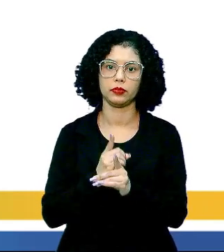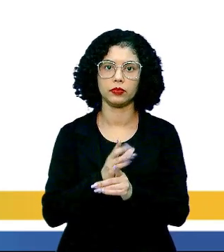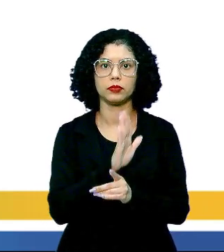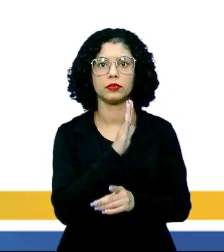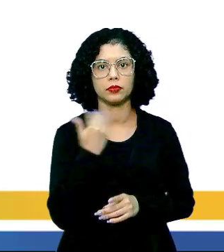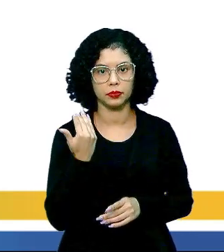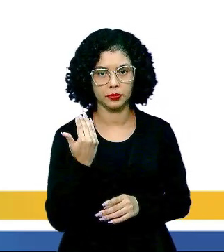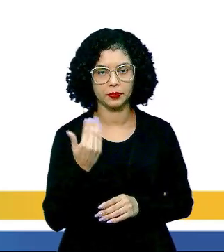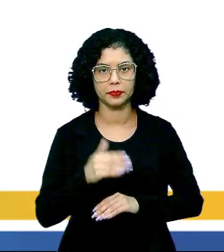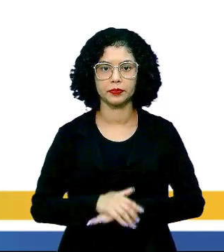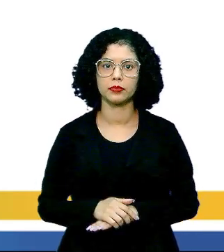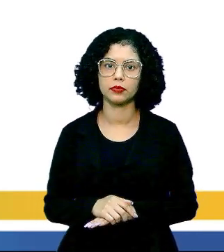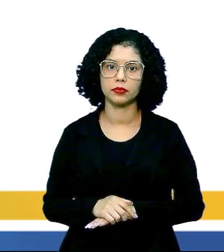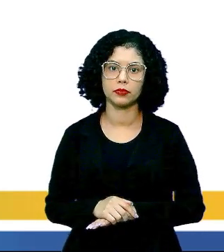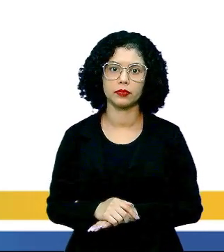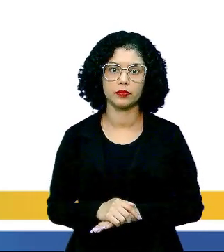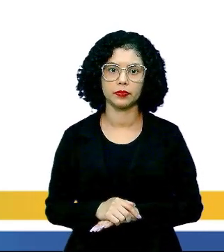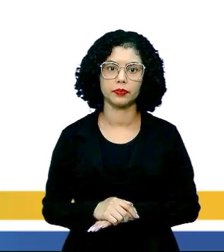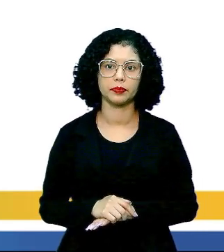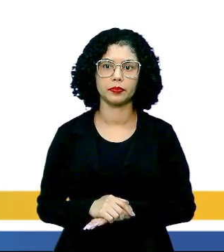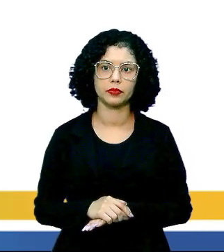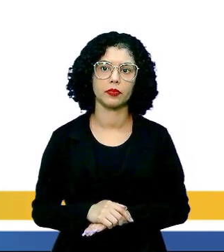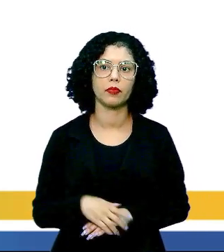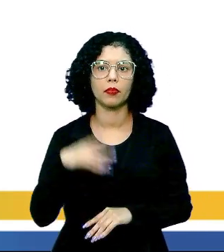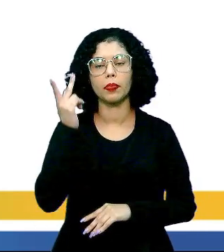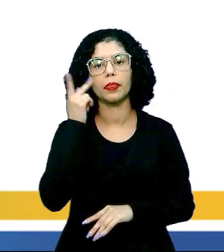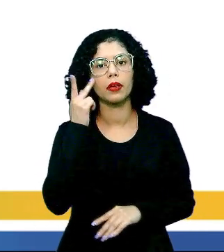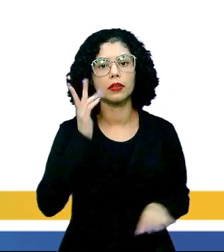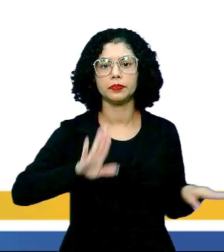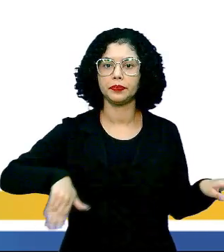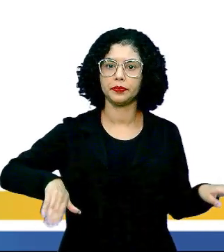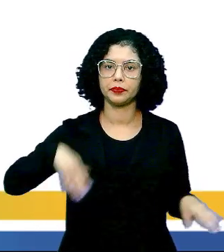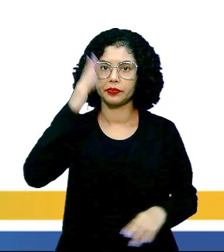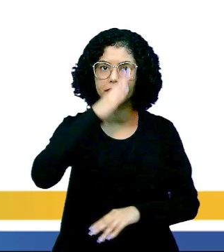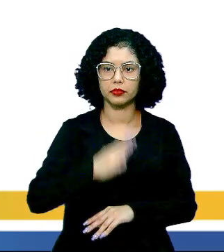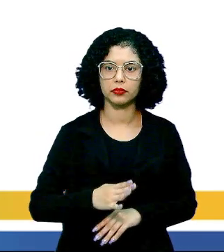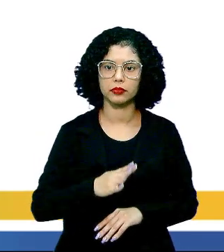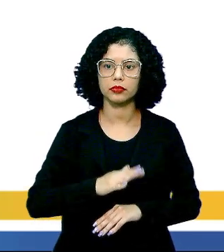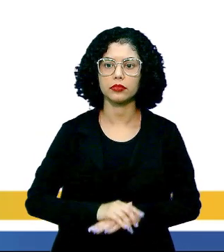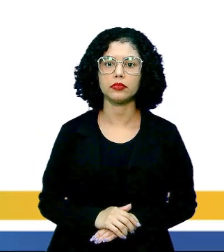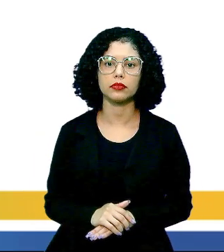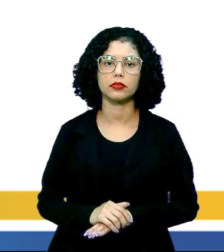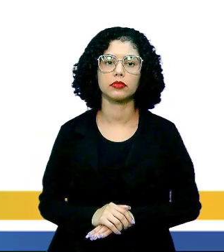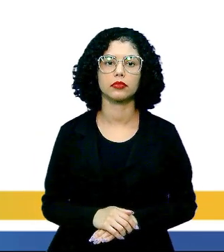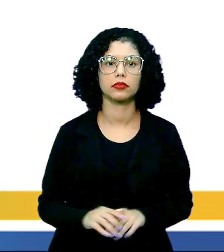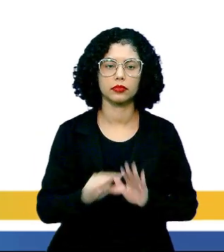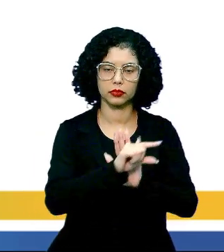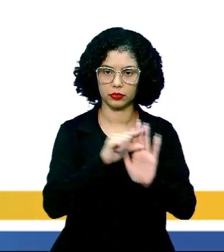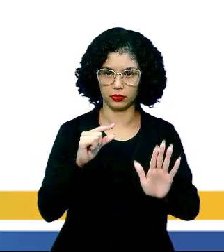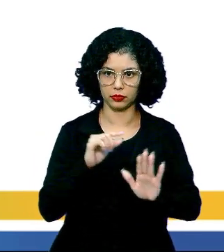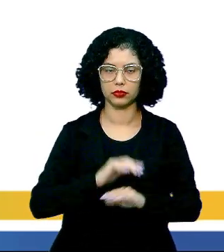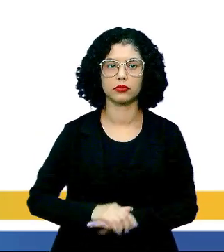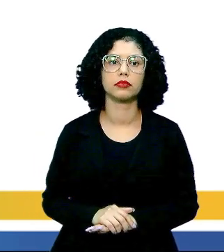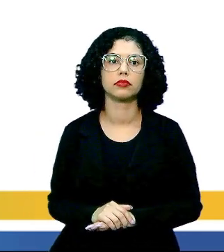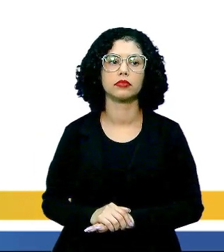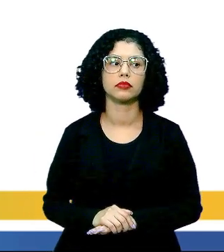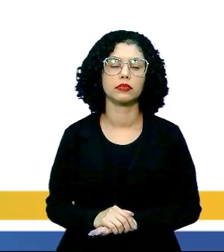encontrado morto no litoral de uma praia brasileira. Vamos para o enunciado da